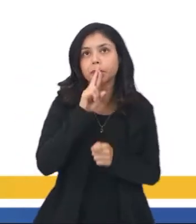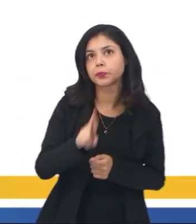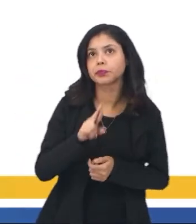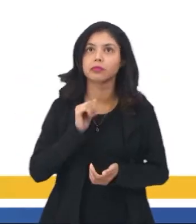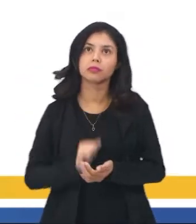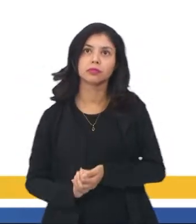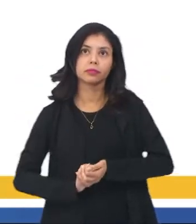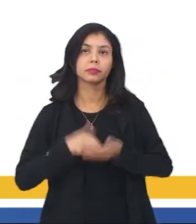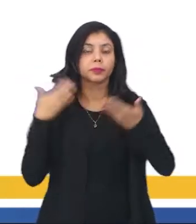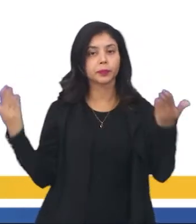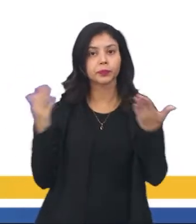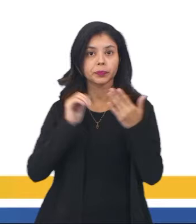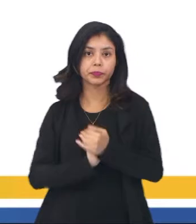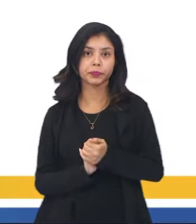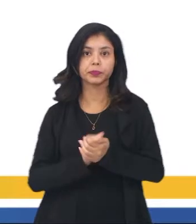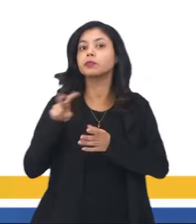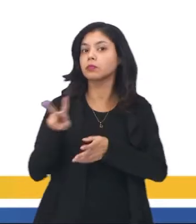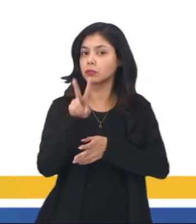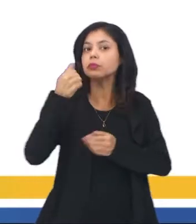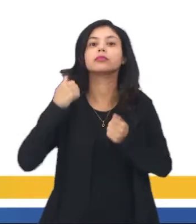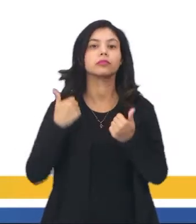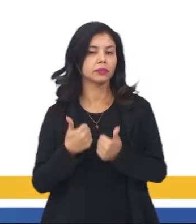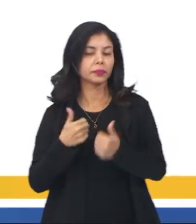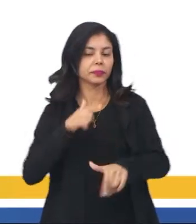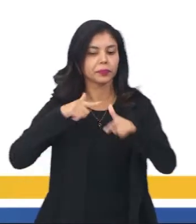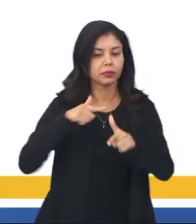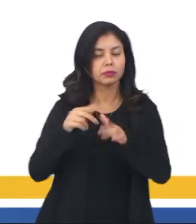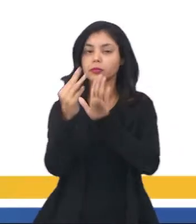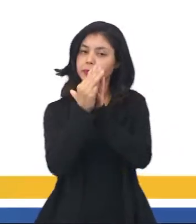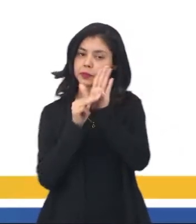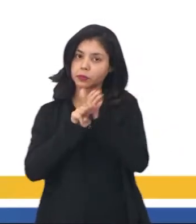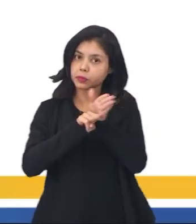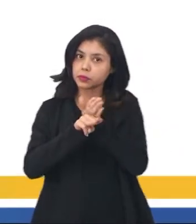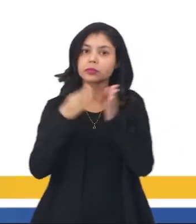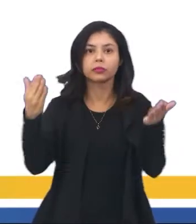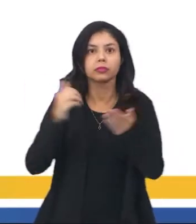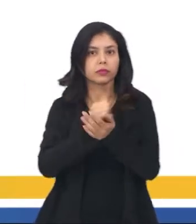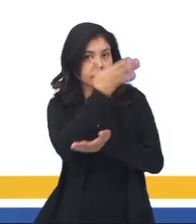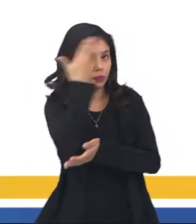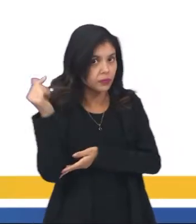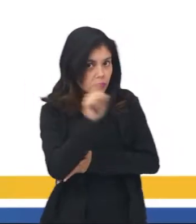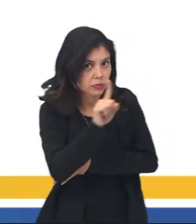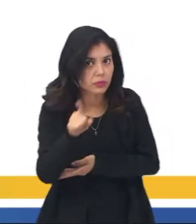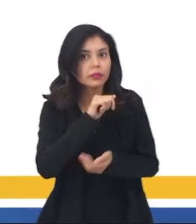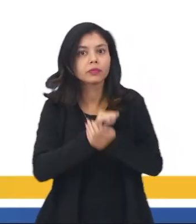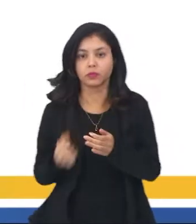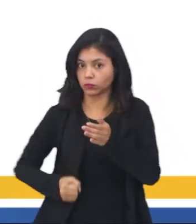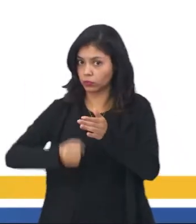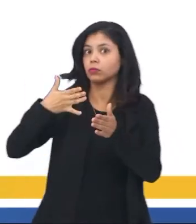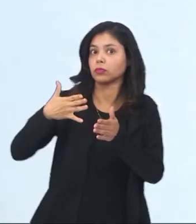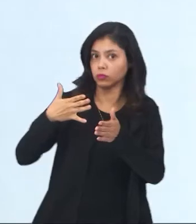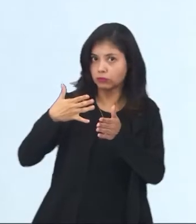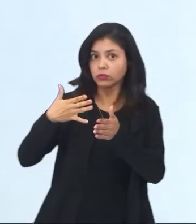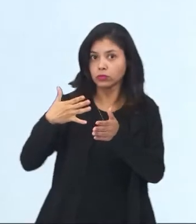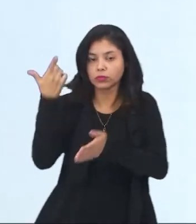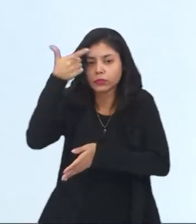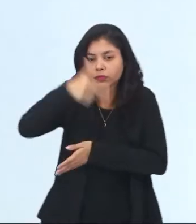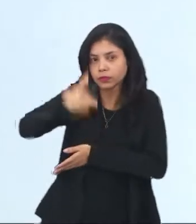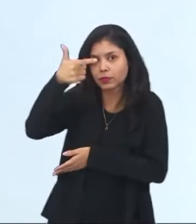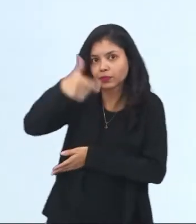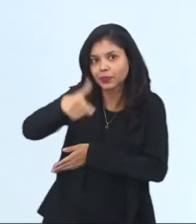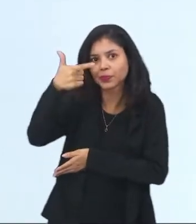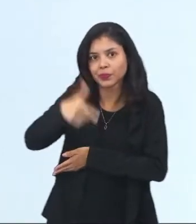né? Então, vale a pena trabalhar com esse tipo de metodologia. Então, não se esqueça, de tanto você ficar repetindo, né,